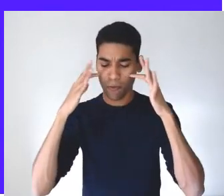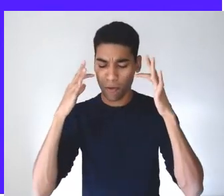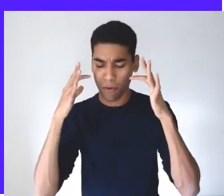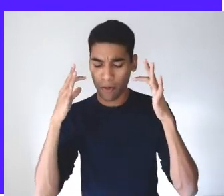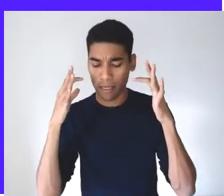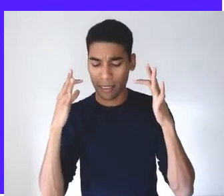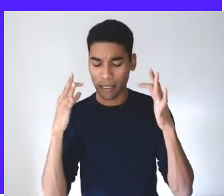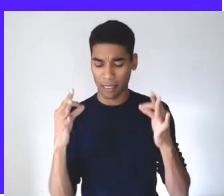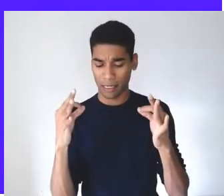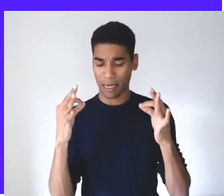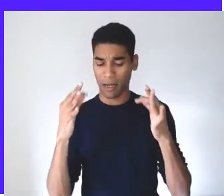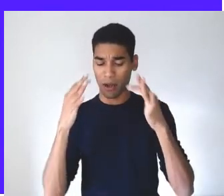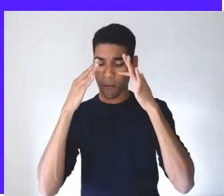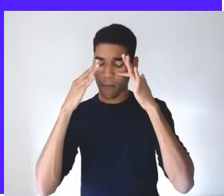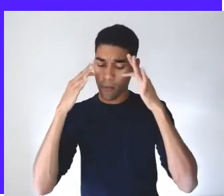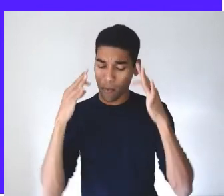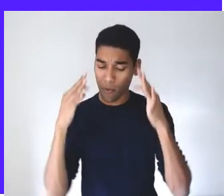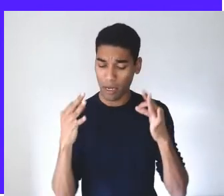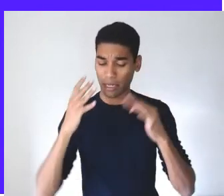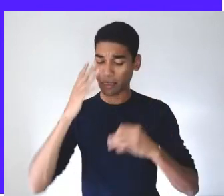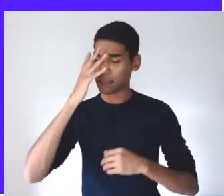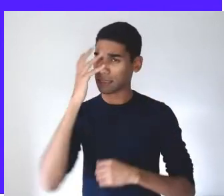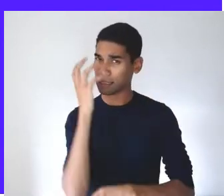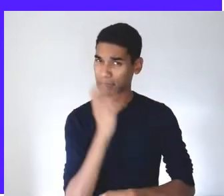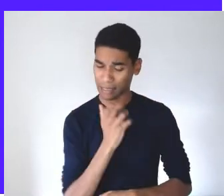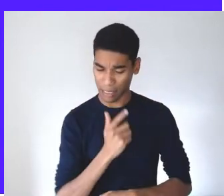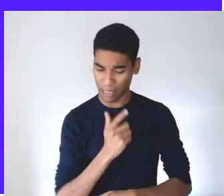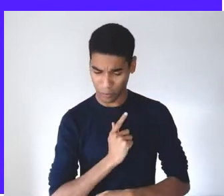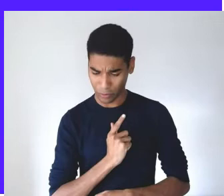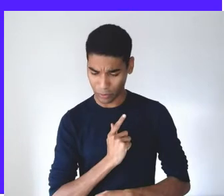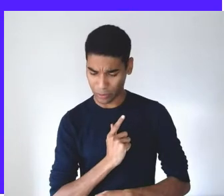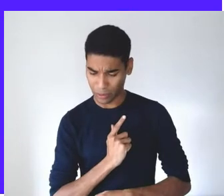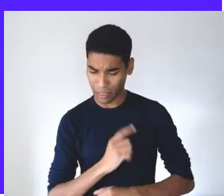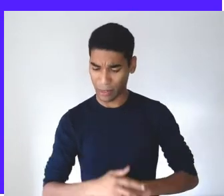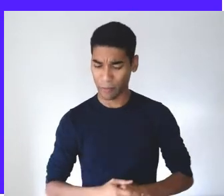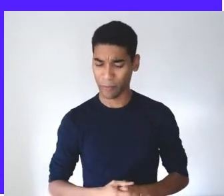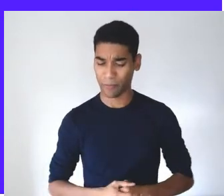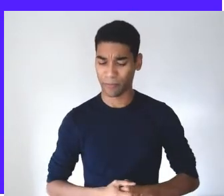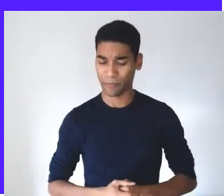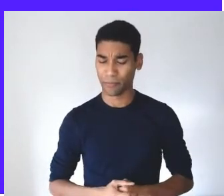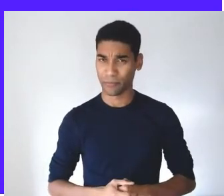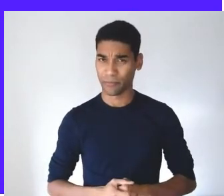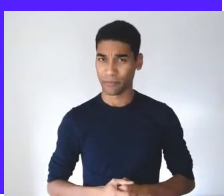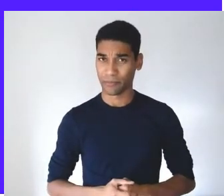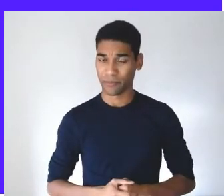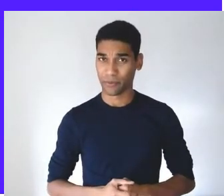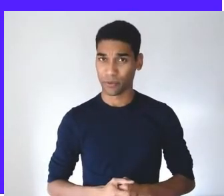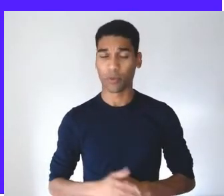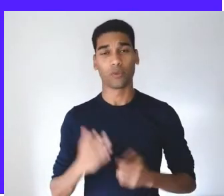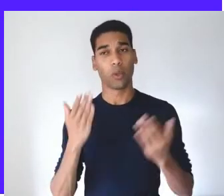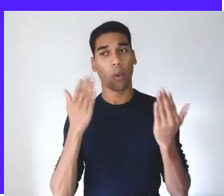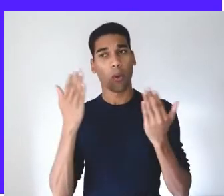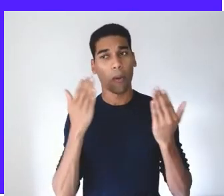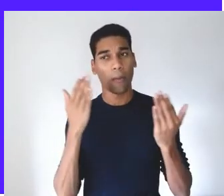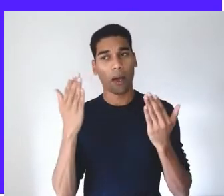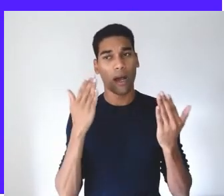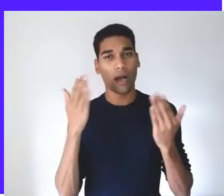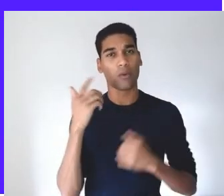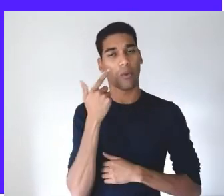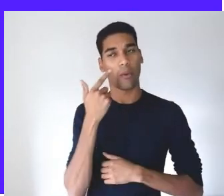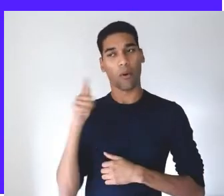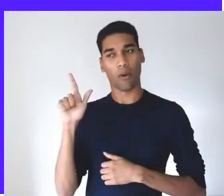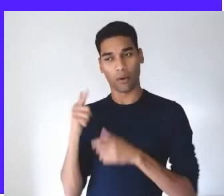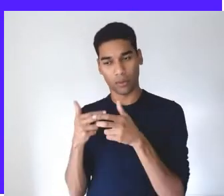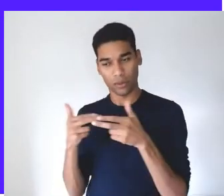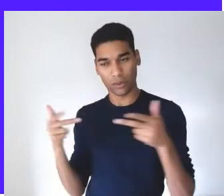para isso, como é o meu olhar para outras questões. Aí vai um pouco do que a Flávia falou, né? Porque